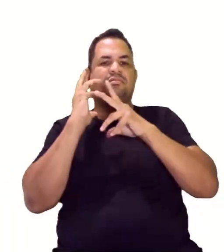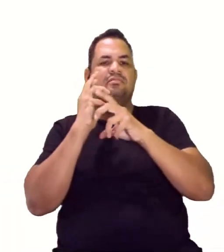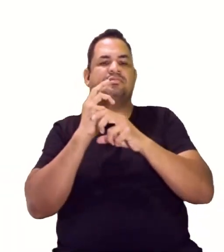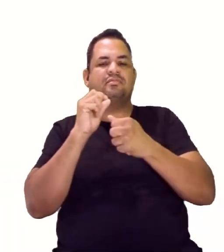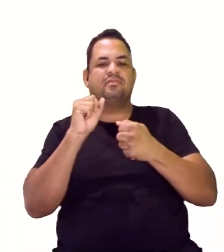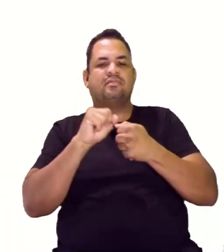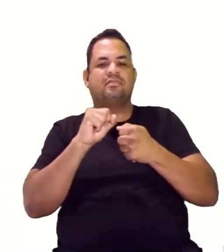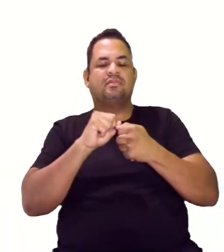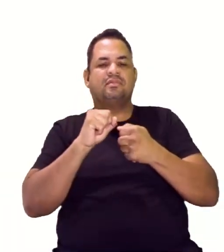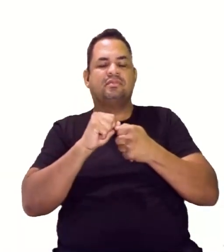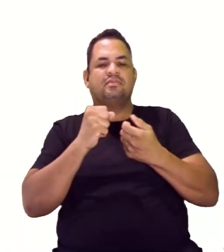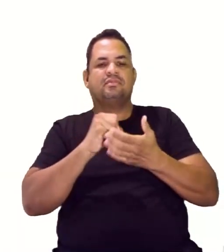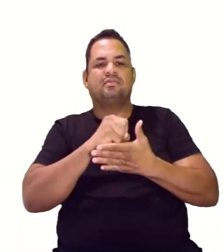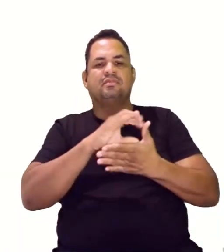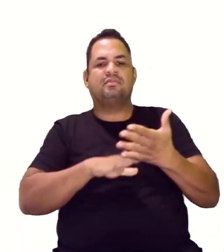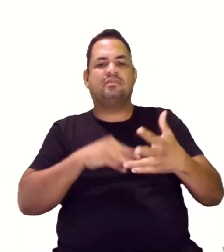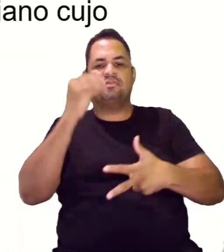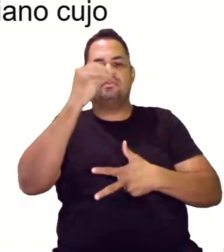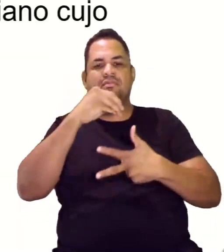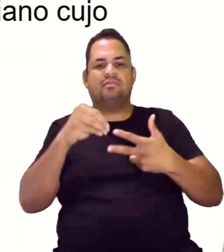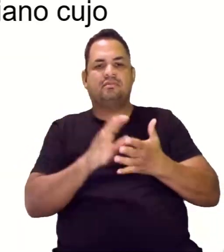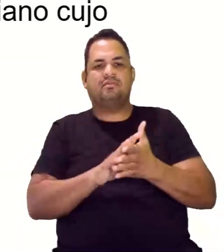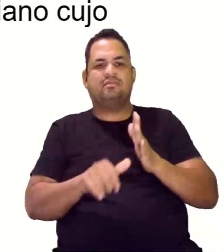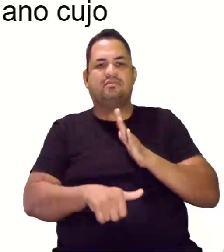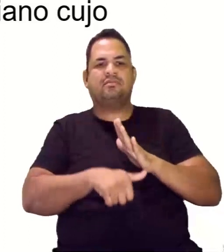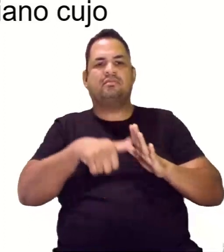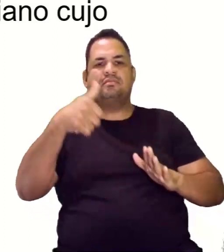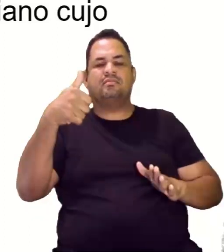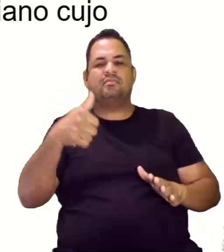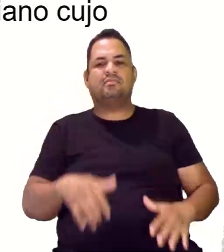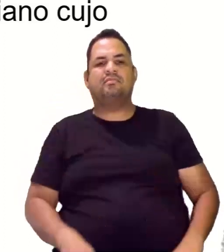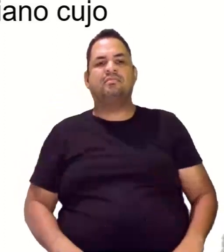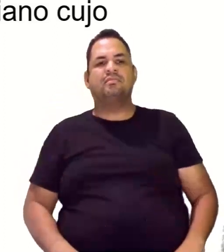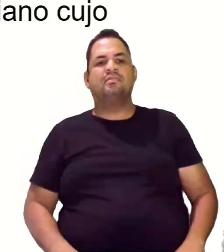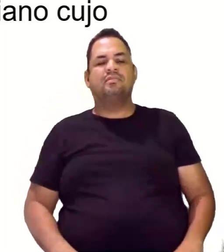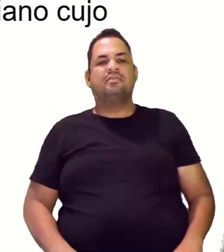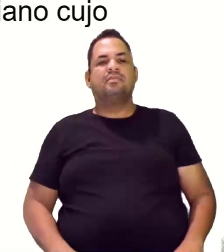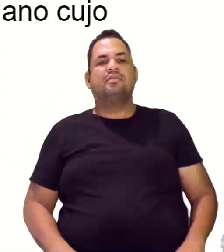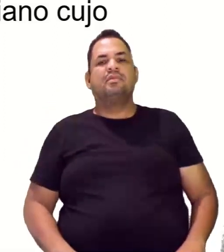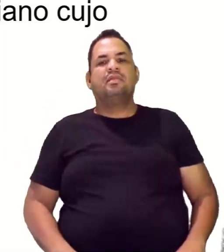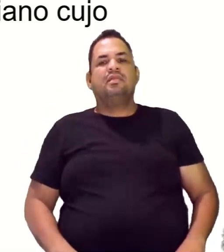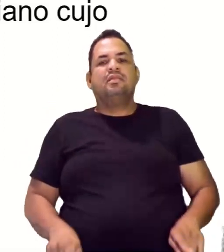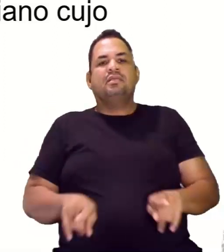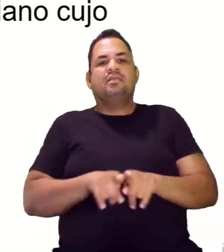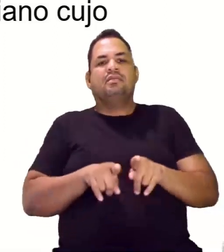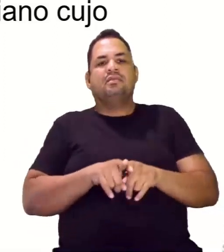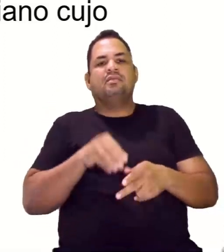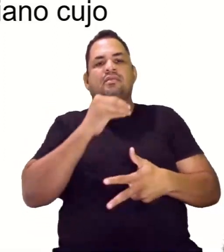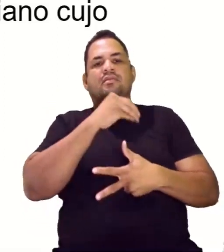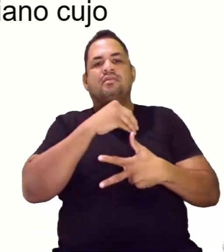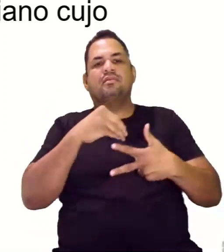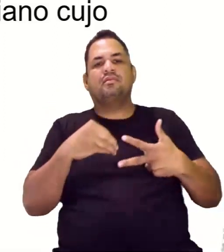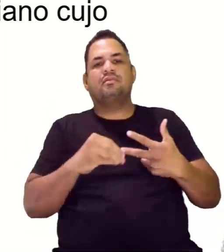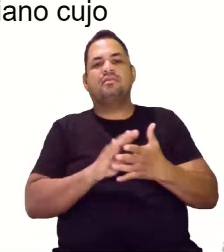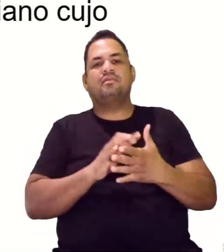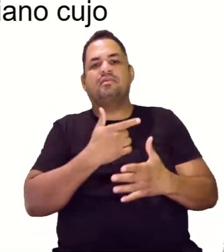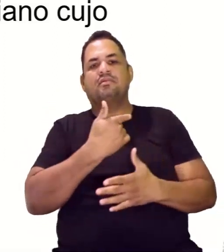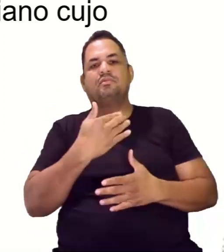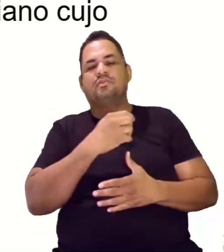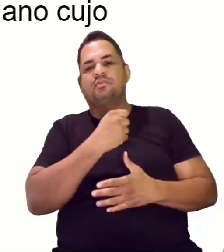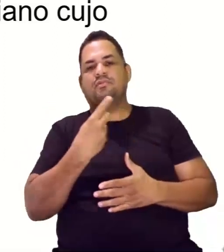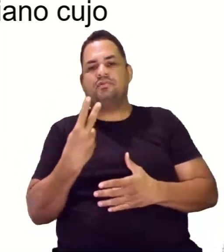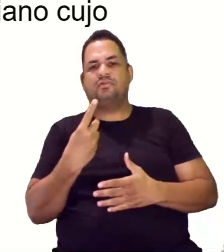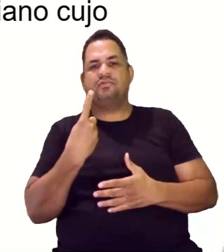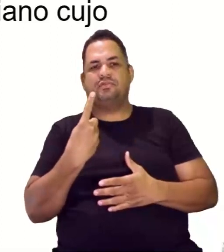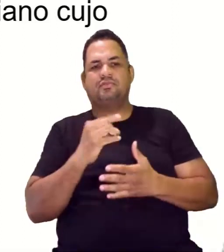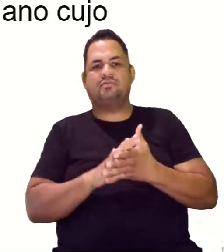resolver as questões do Enem. Vamos lá para a primeira questão. Se liga no Enem, a questão também do Enem de 2021. Bora